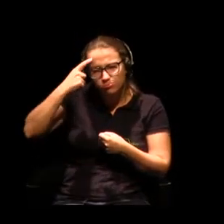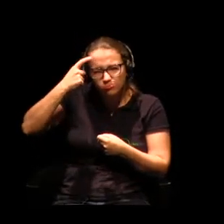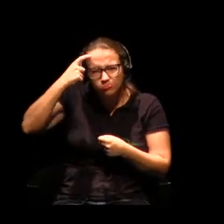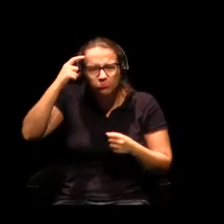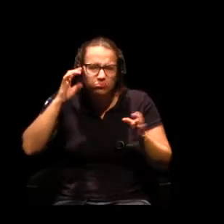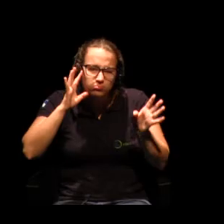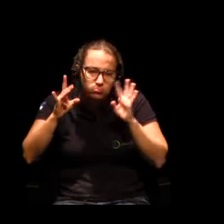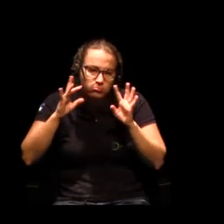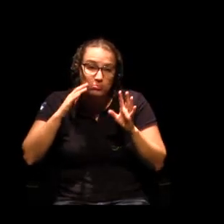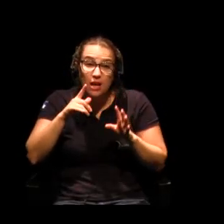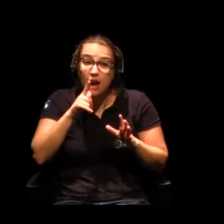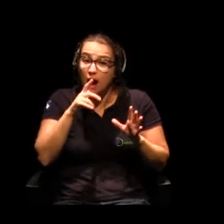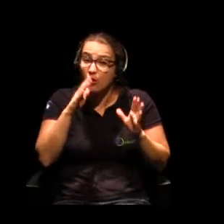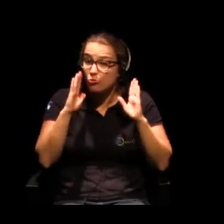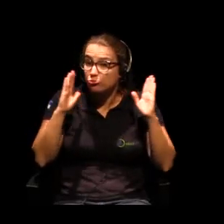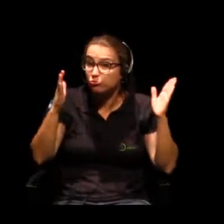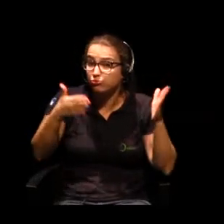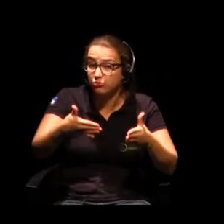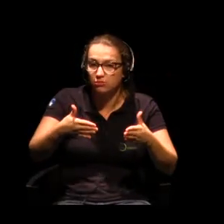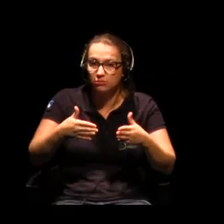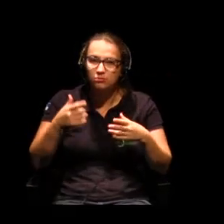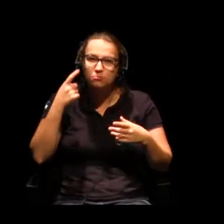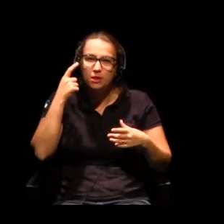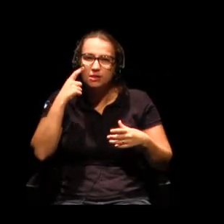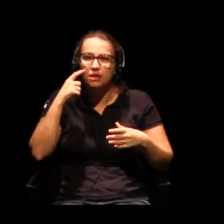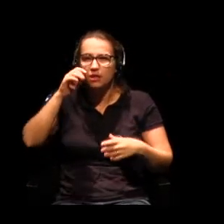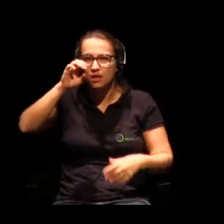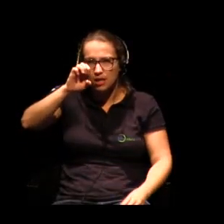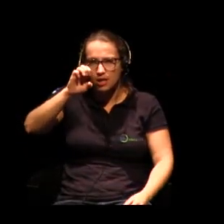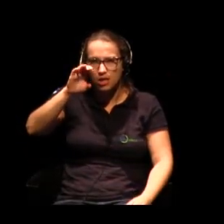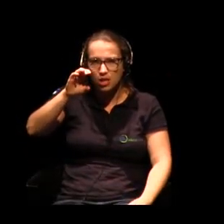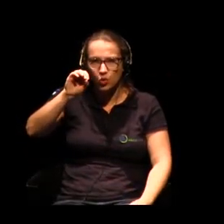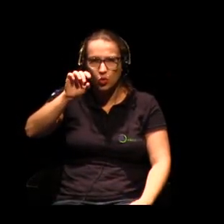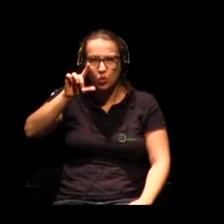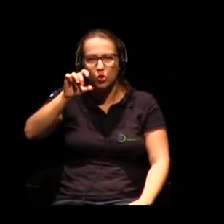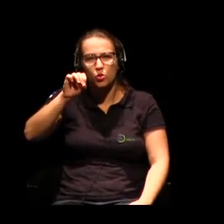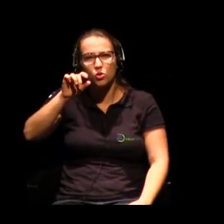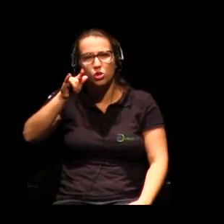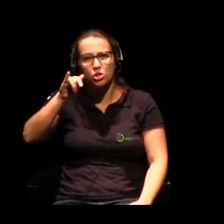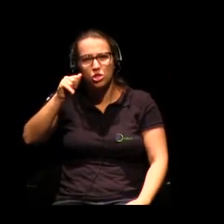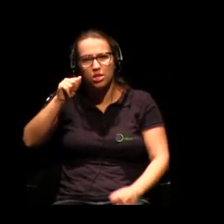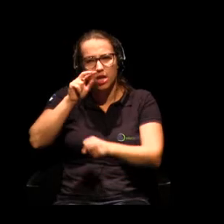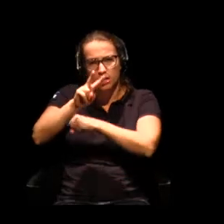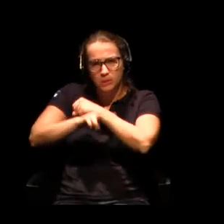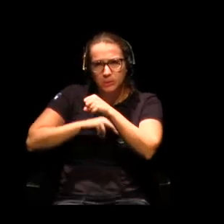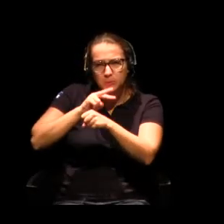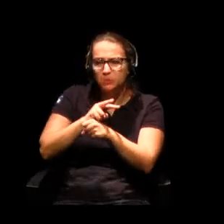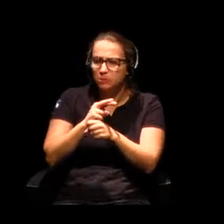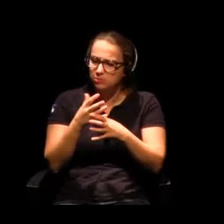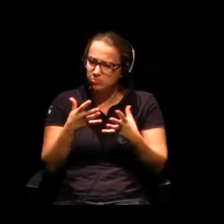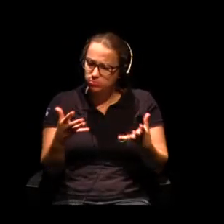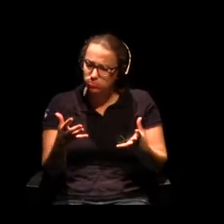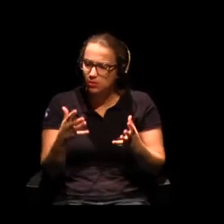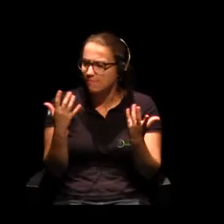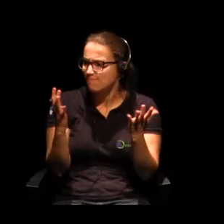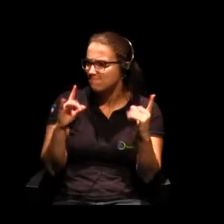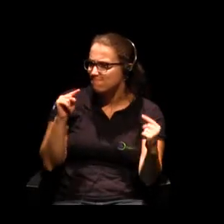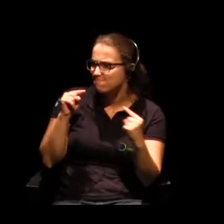arquitetura e pude voltar a essas estruturas aquáticas e pensar na ecologia e as diferenças